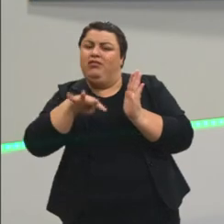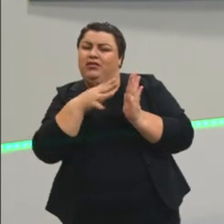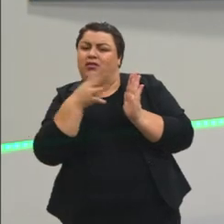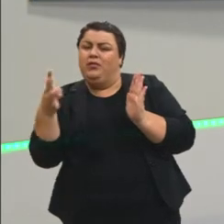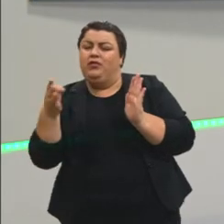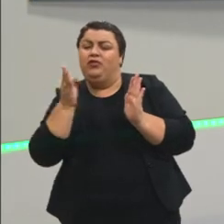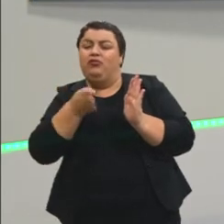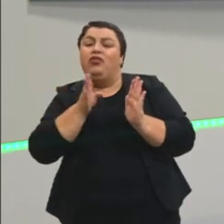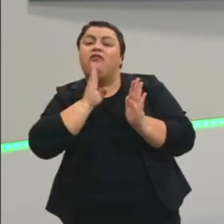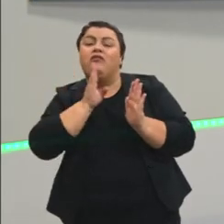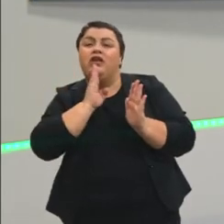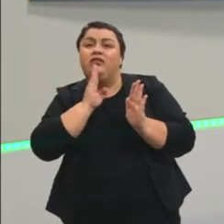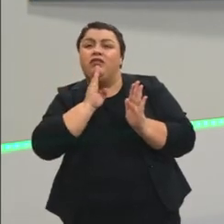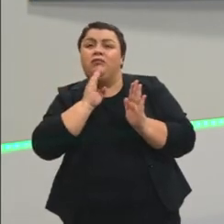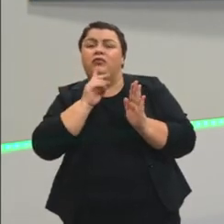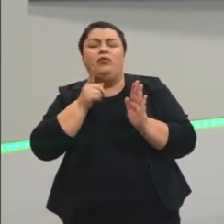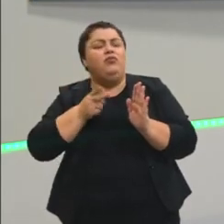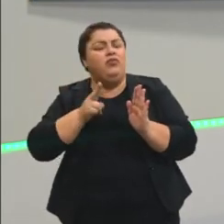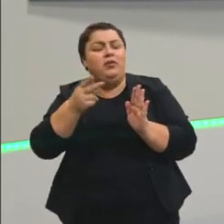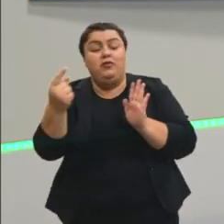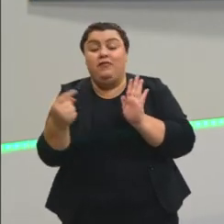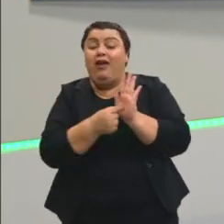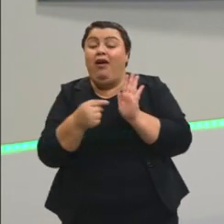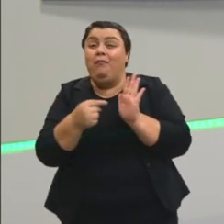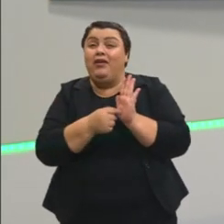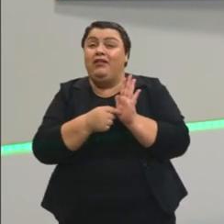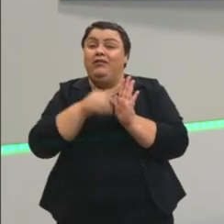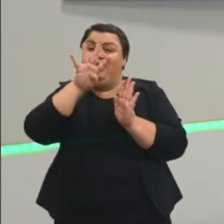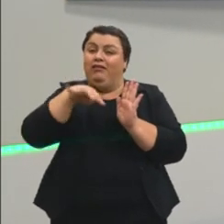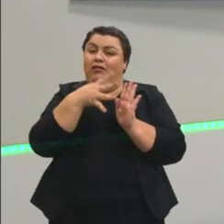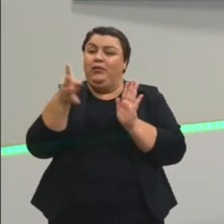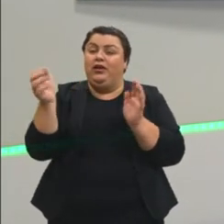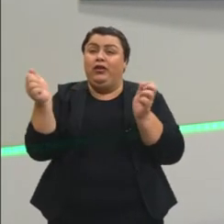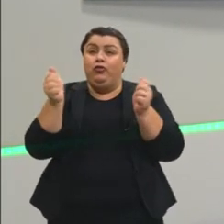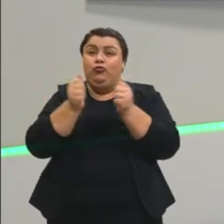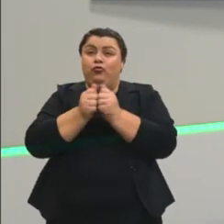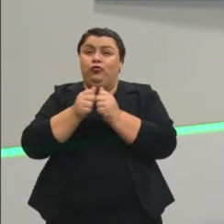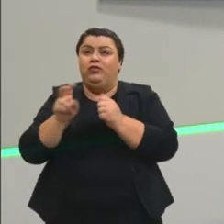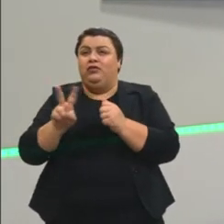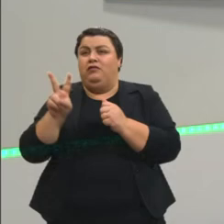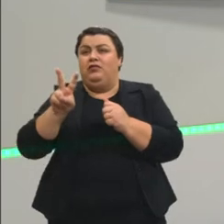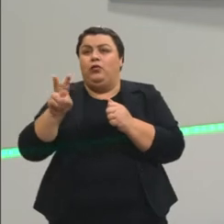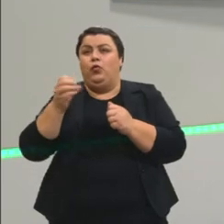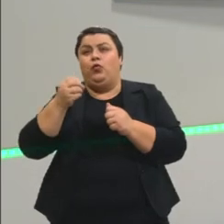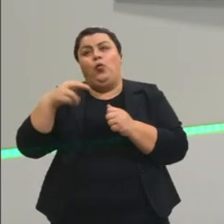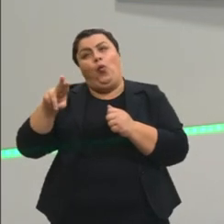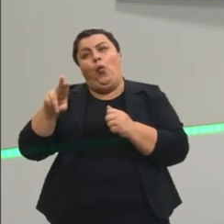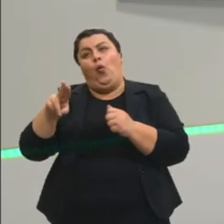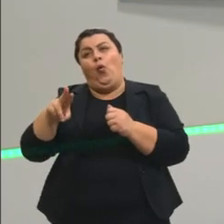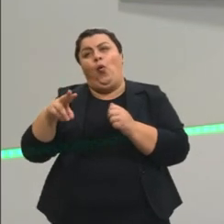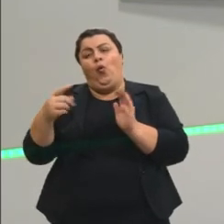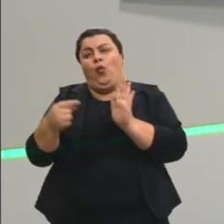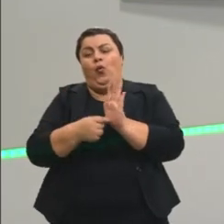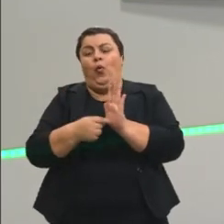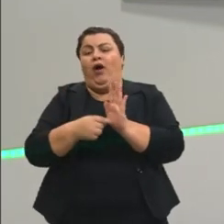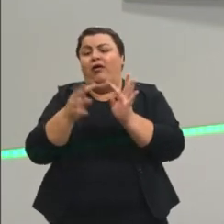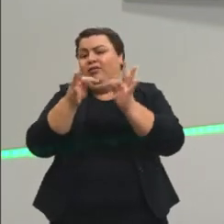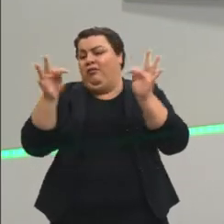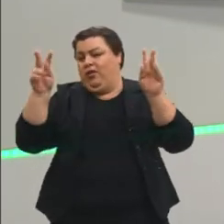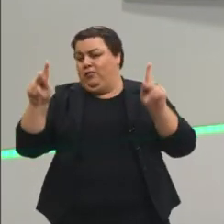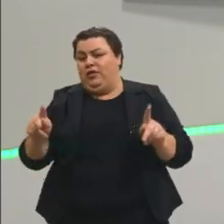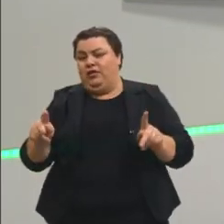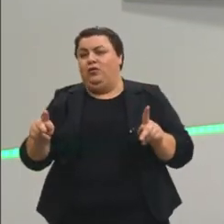dado ele é fornecido Então vai vir sempre essa tabelinha junto com esse valor junto ou no final da prova ali da Tabela Periódica